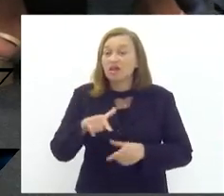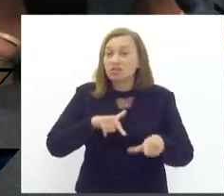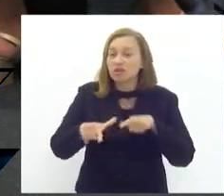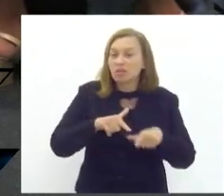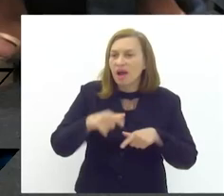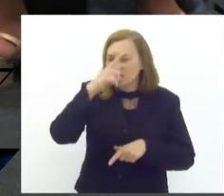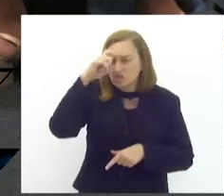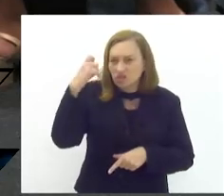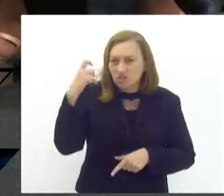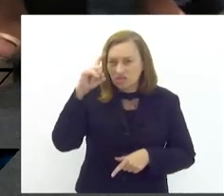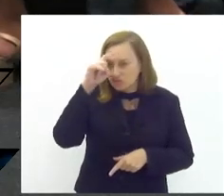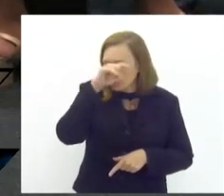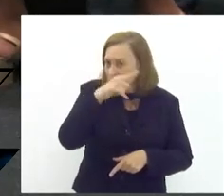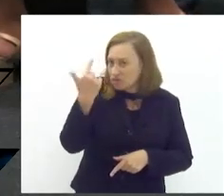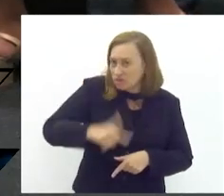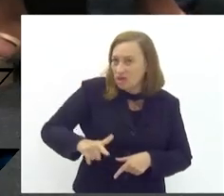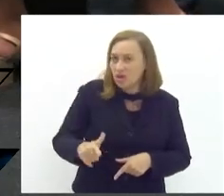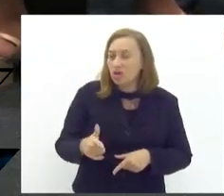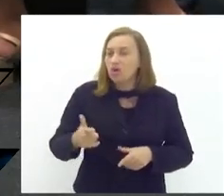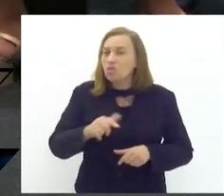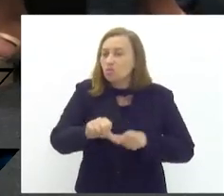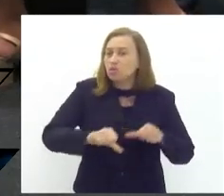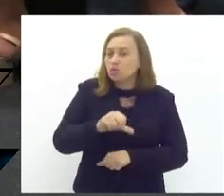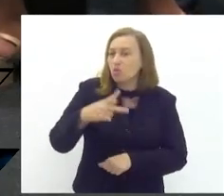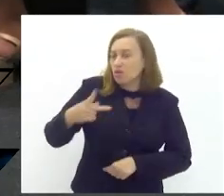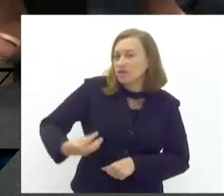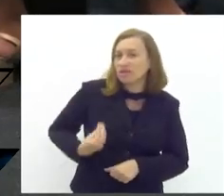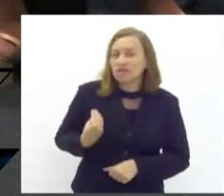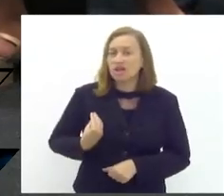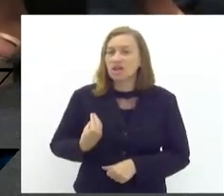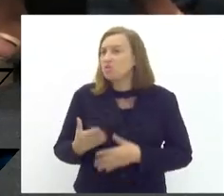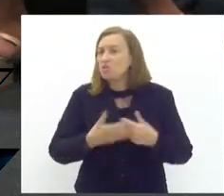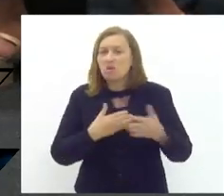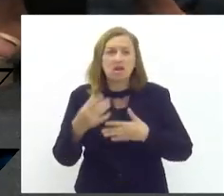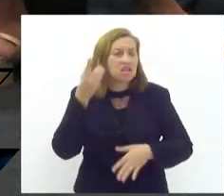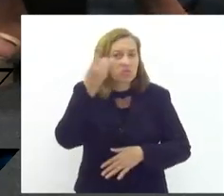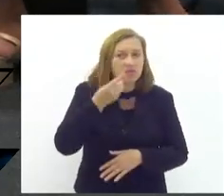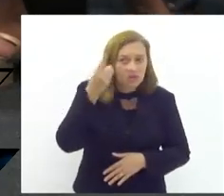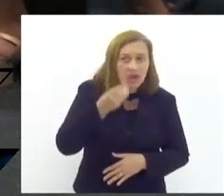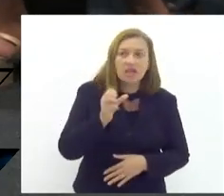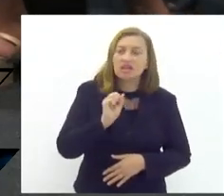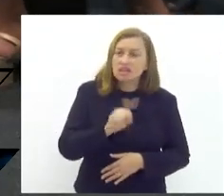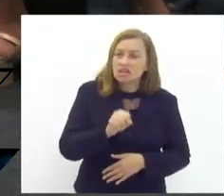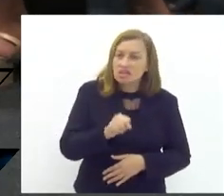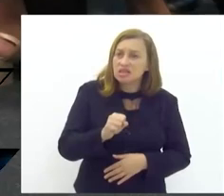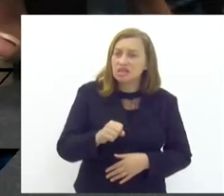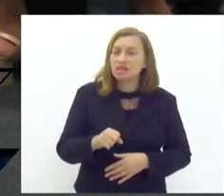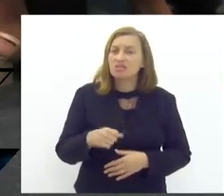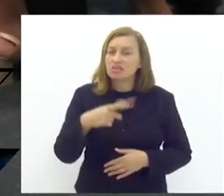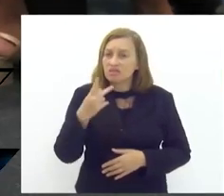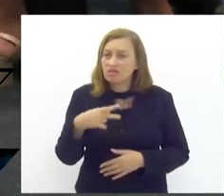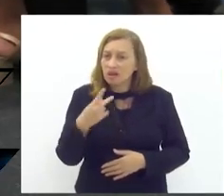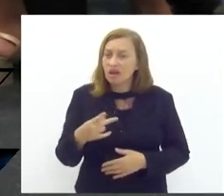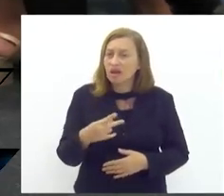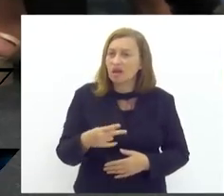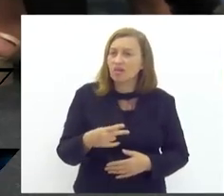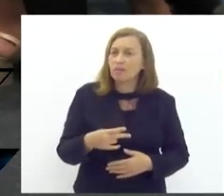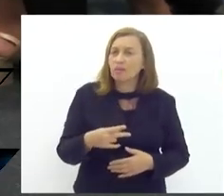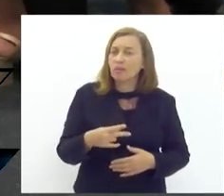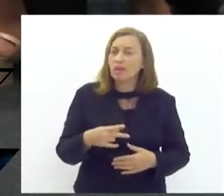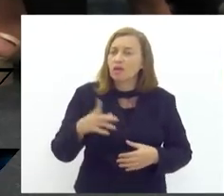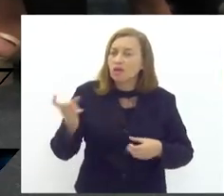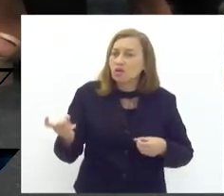duro dele mudou a realidade dele seja qualquer Deputado ou Deputado deveria ser reivindicá-lo reivindicar a